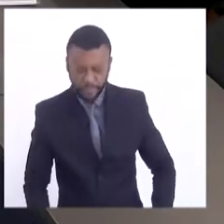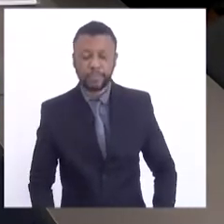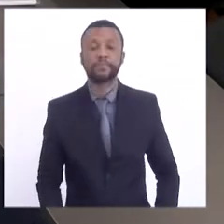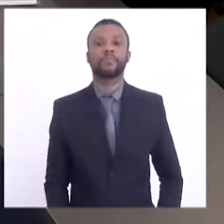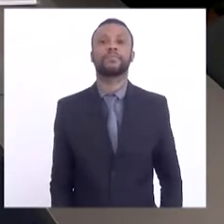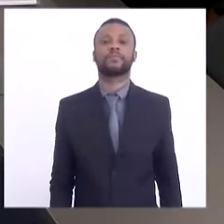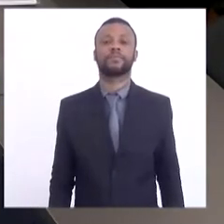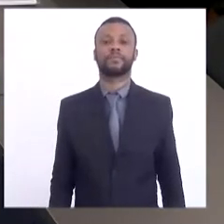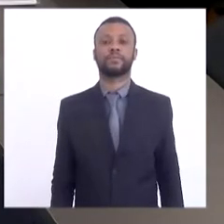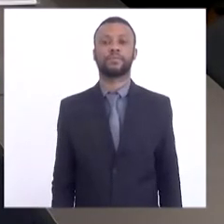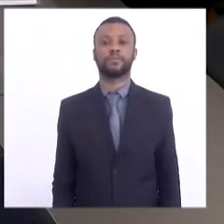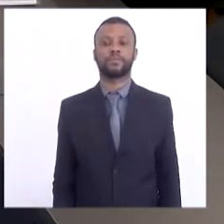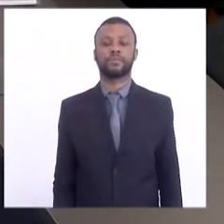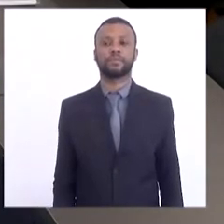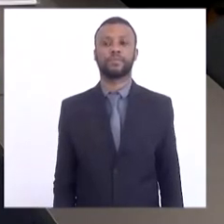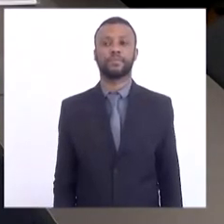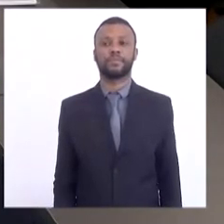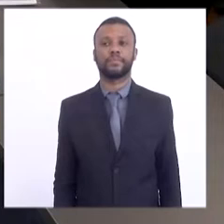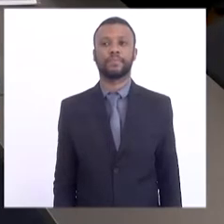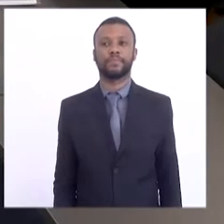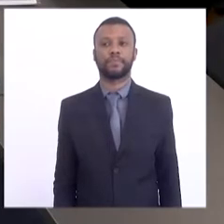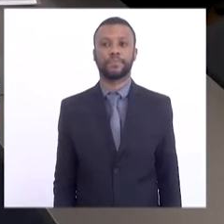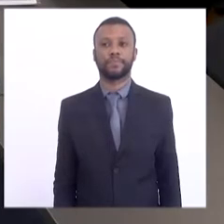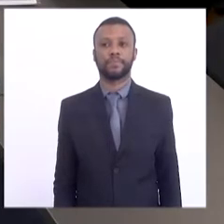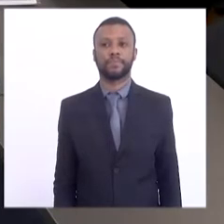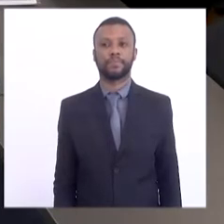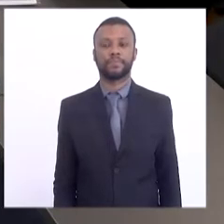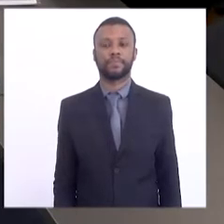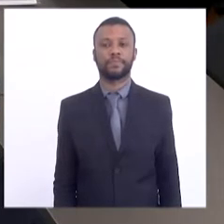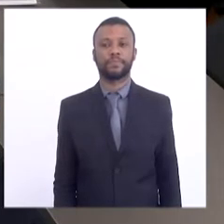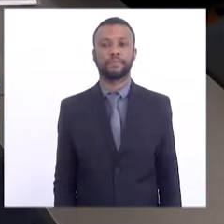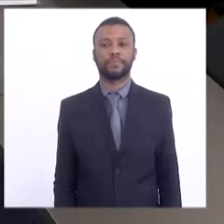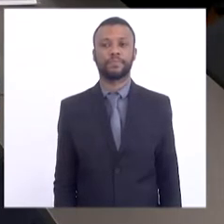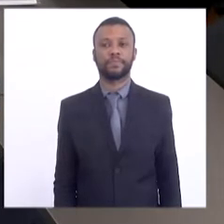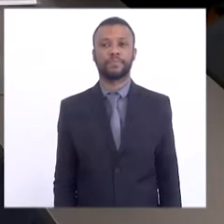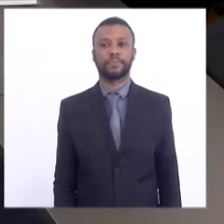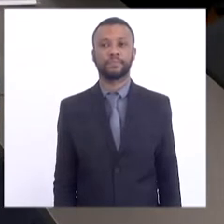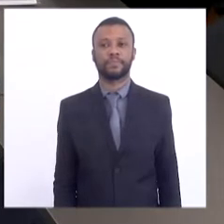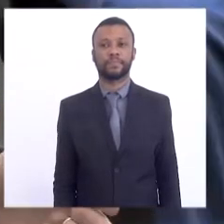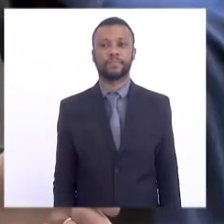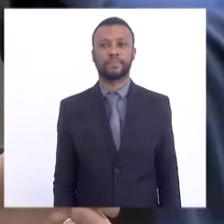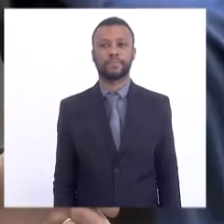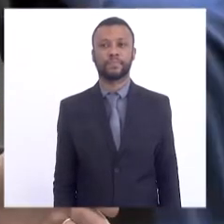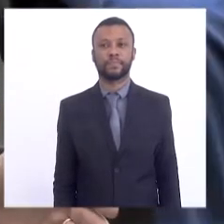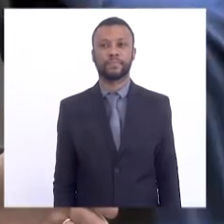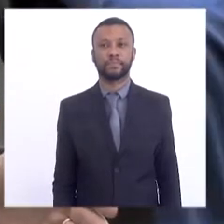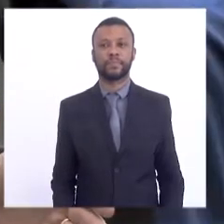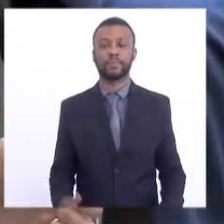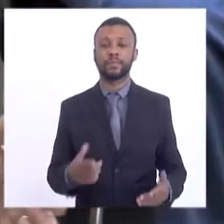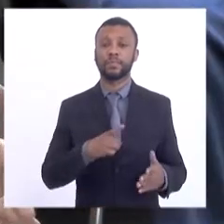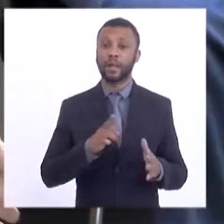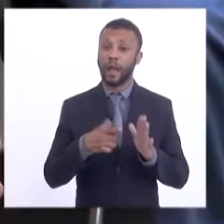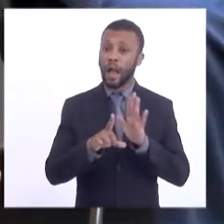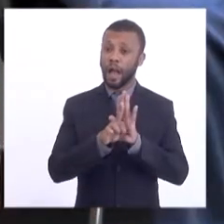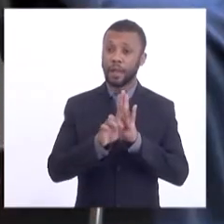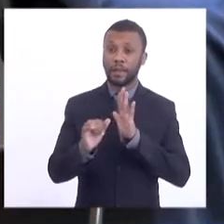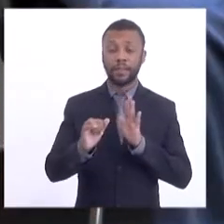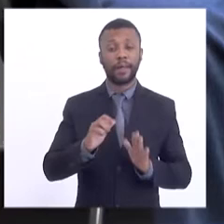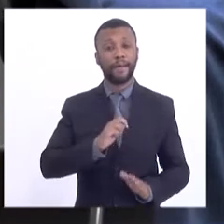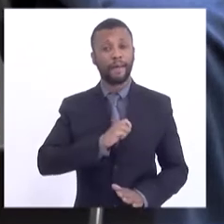E aí e tal forma da lei de responsabilidade de cálculo estimada quadrado